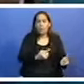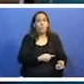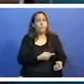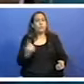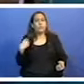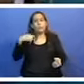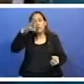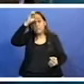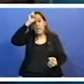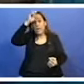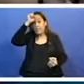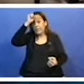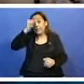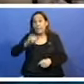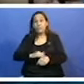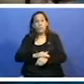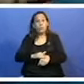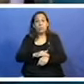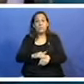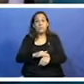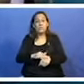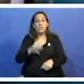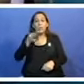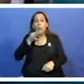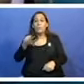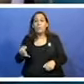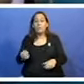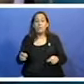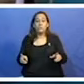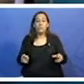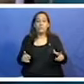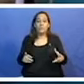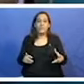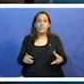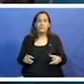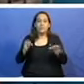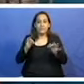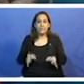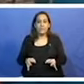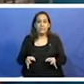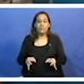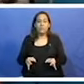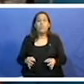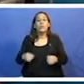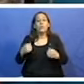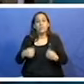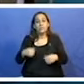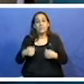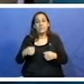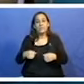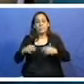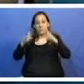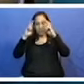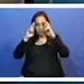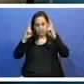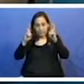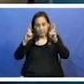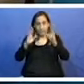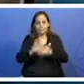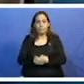gente conversa com pessoas que têm opinião diferente que a nossa, certo? E o que que a gente deve fazer?